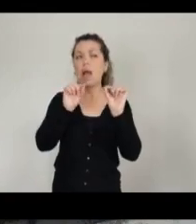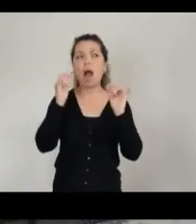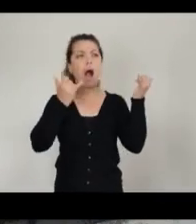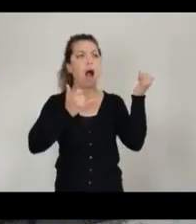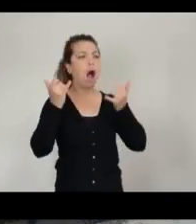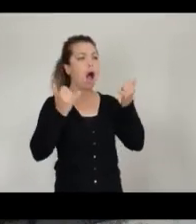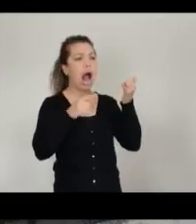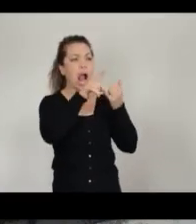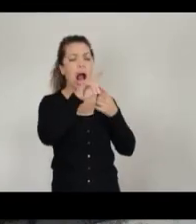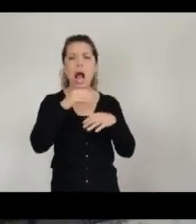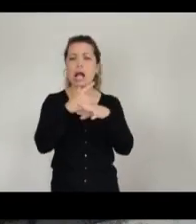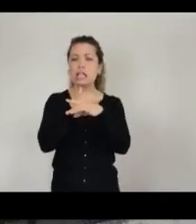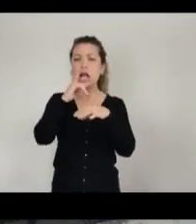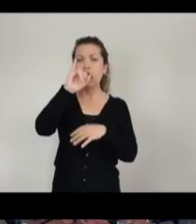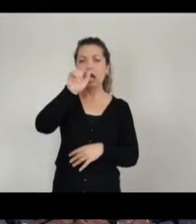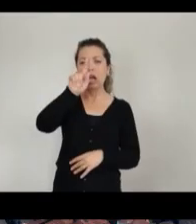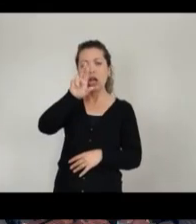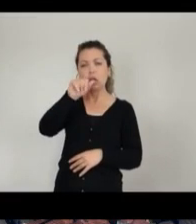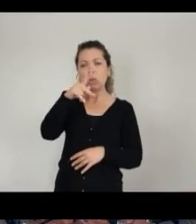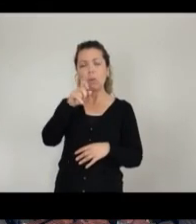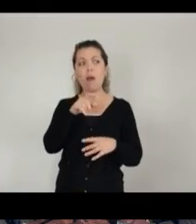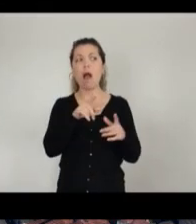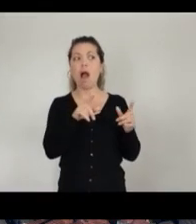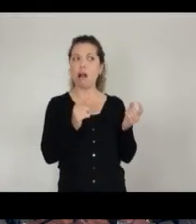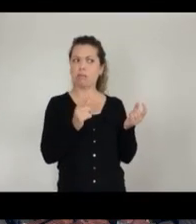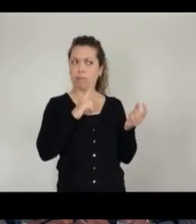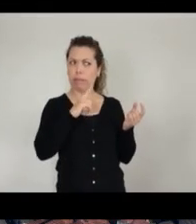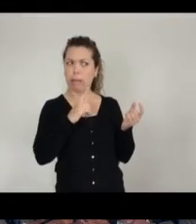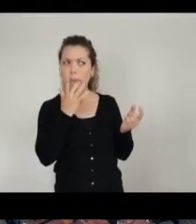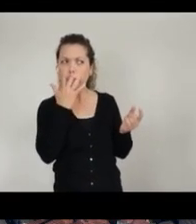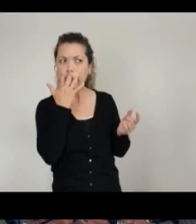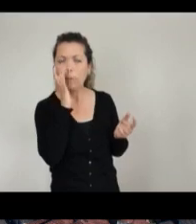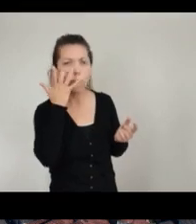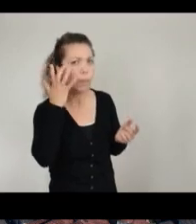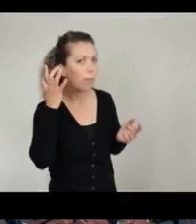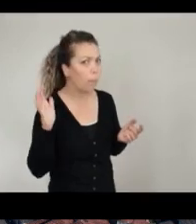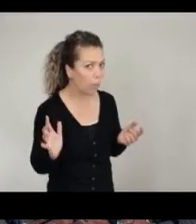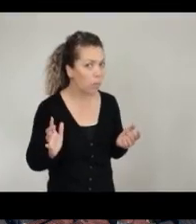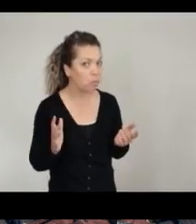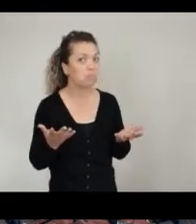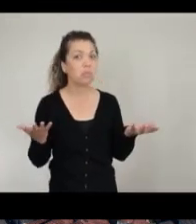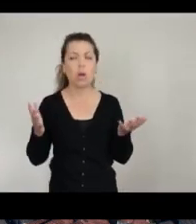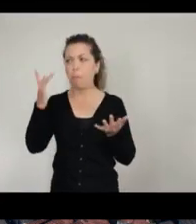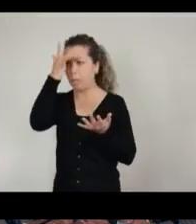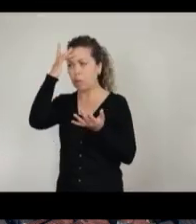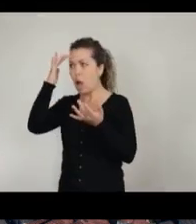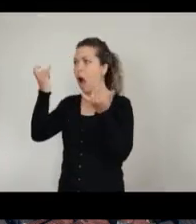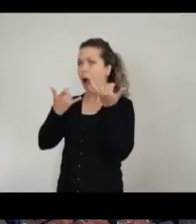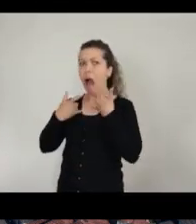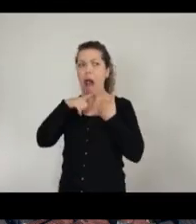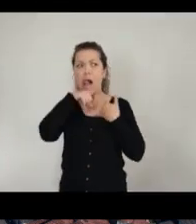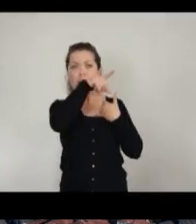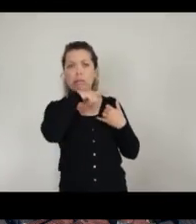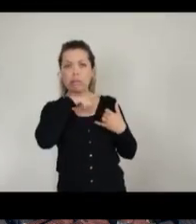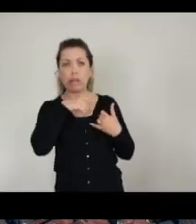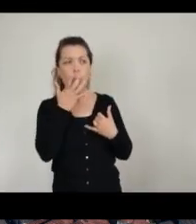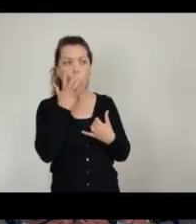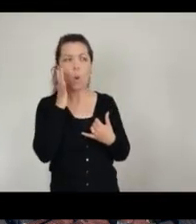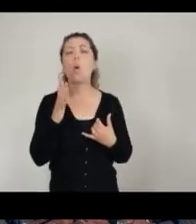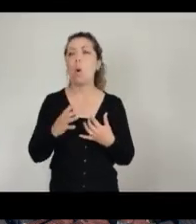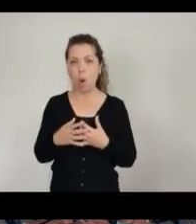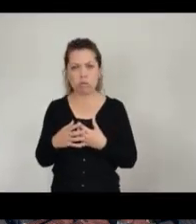na província. No decurso destes anos, o arroz de Iguape foi premiado por diversas vezes. O centro histórico